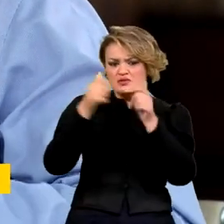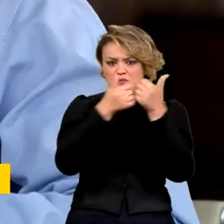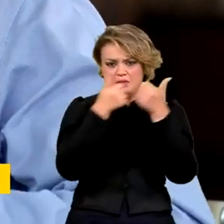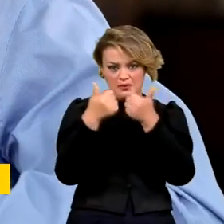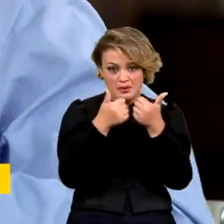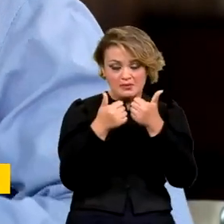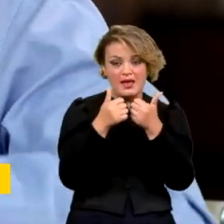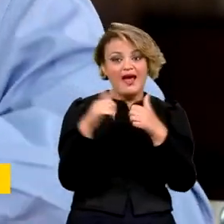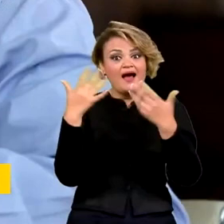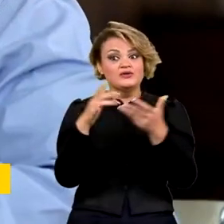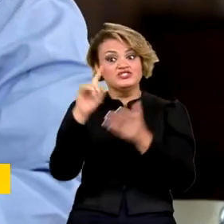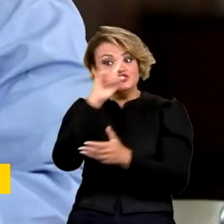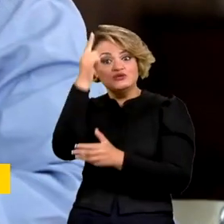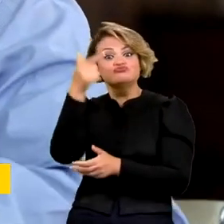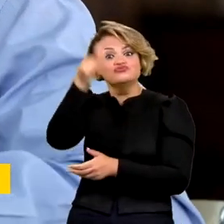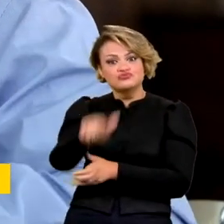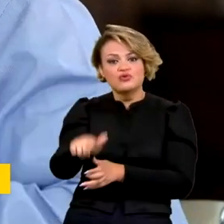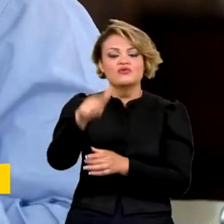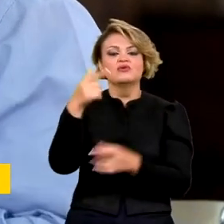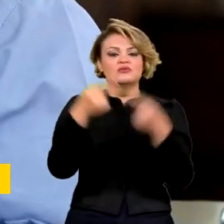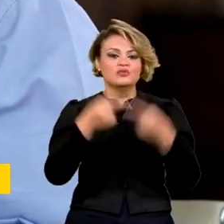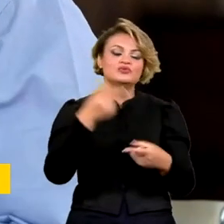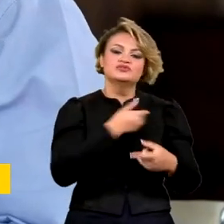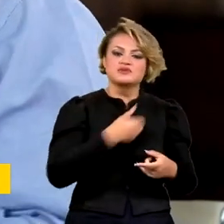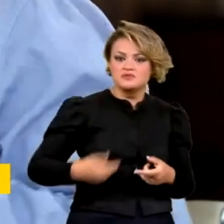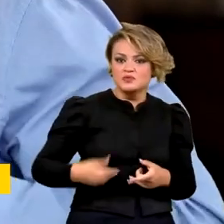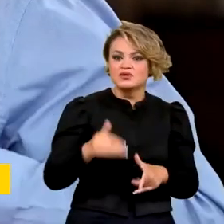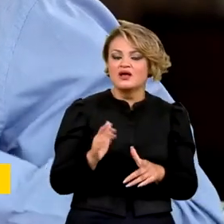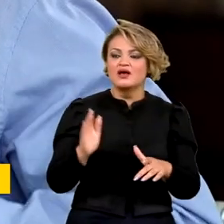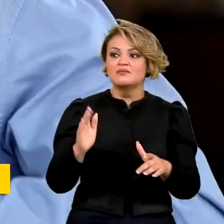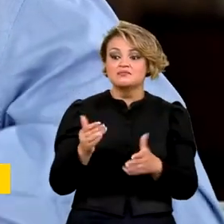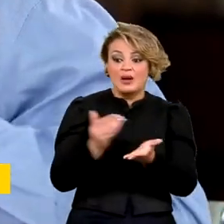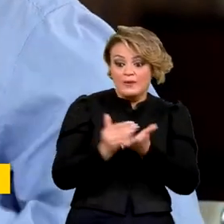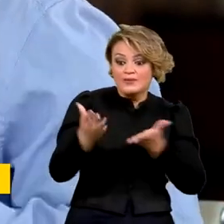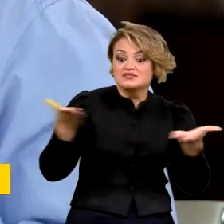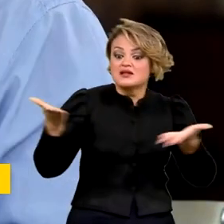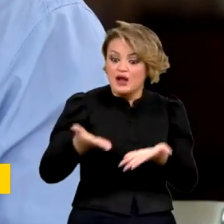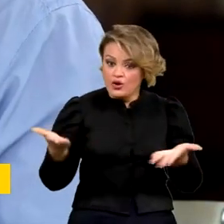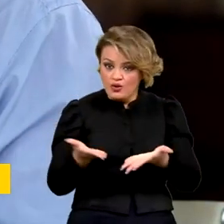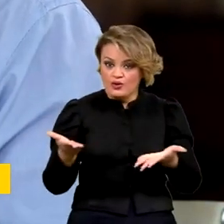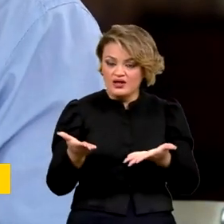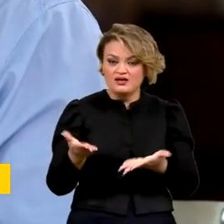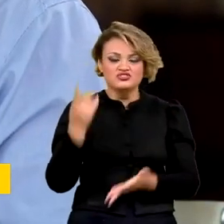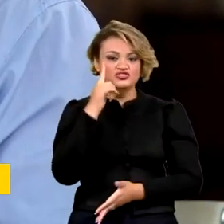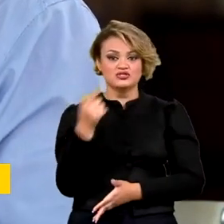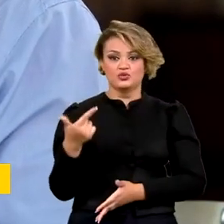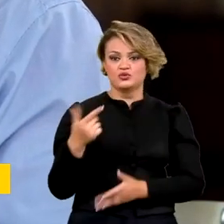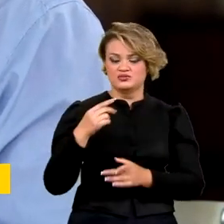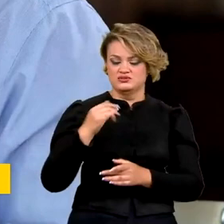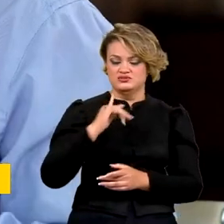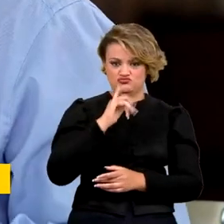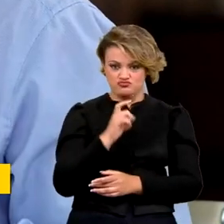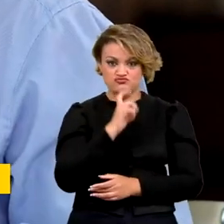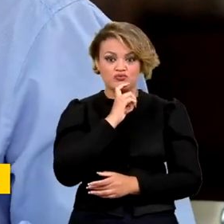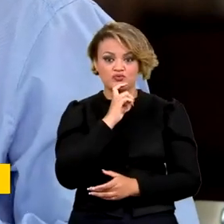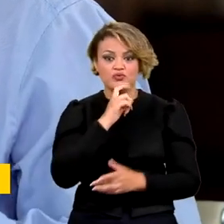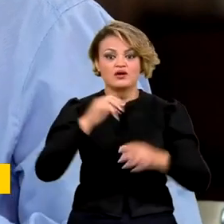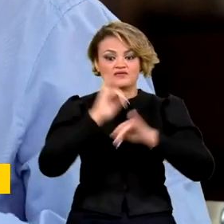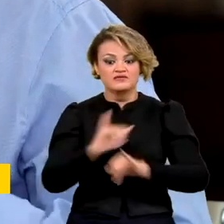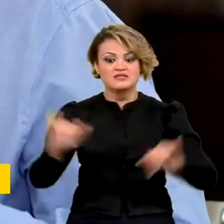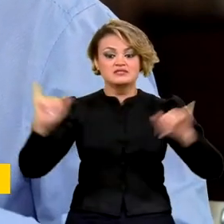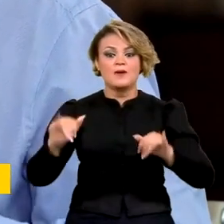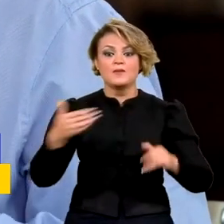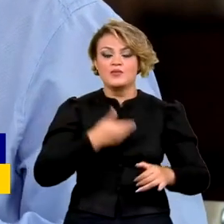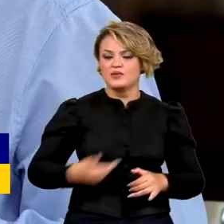públicas para a partir de agora a partir do dia 2 de julho lançar um grande programa de obras um grande programa